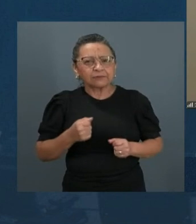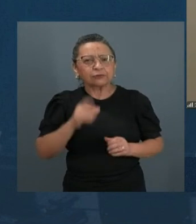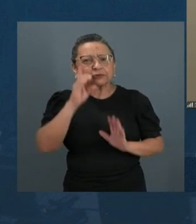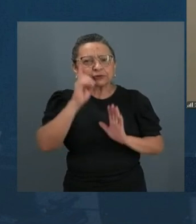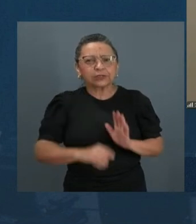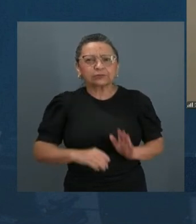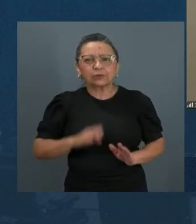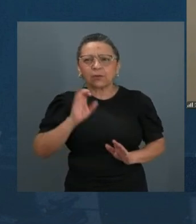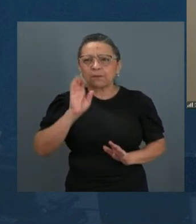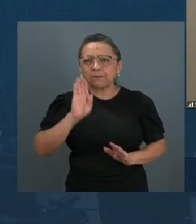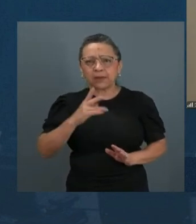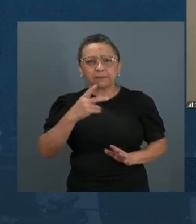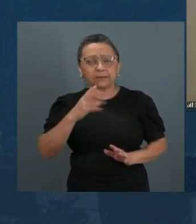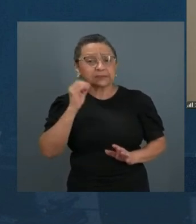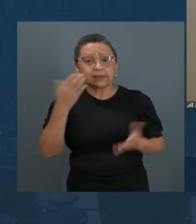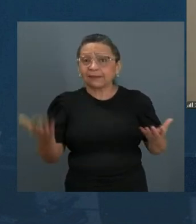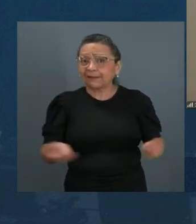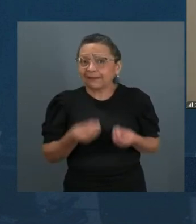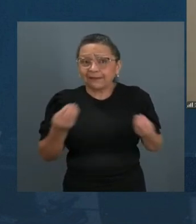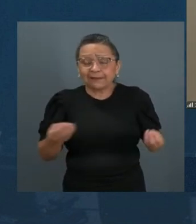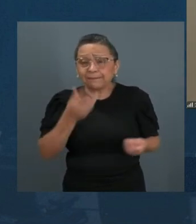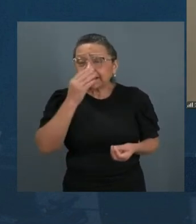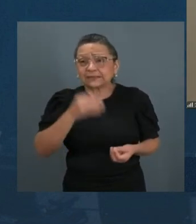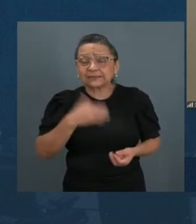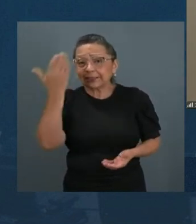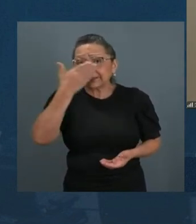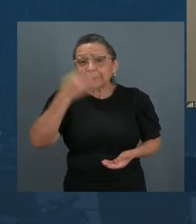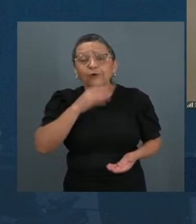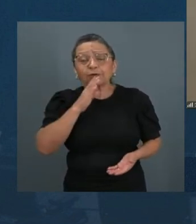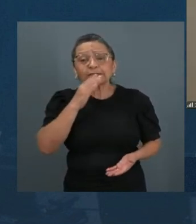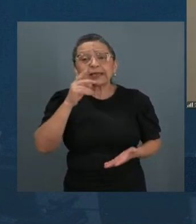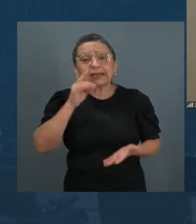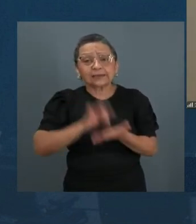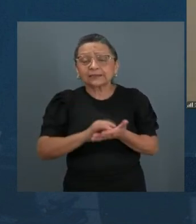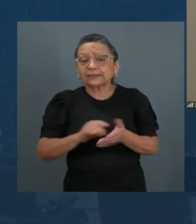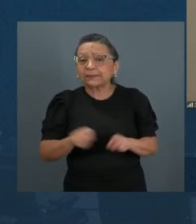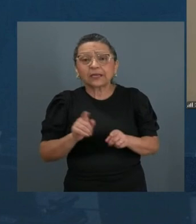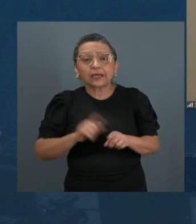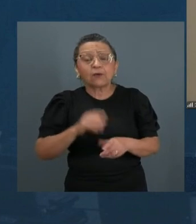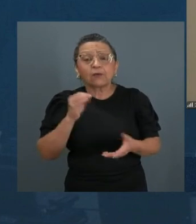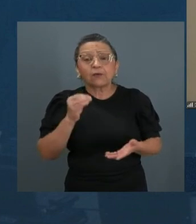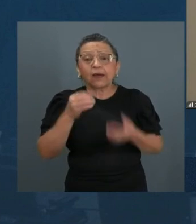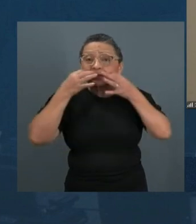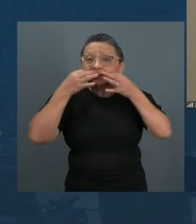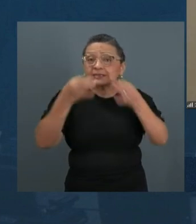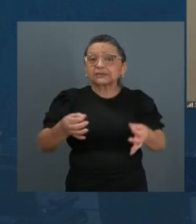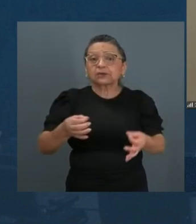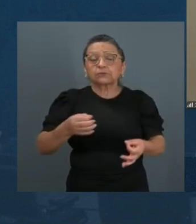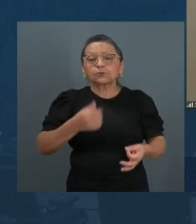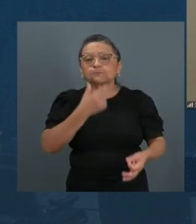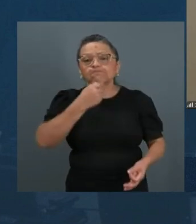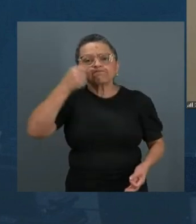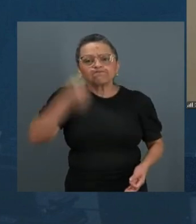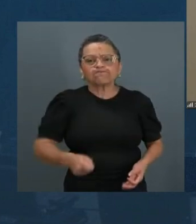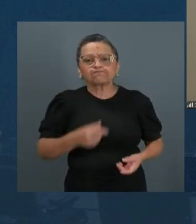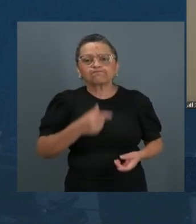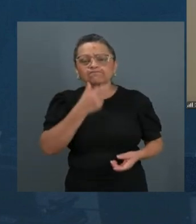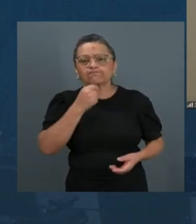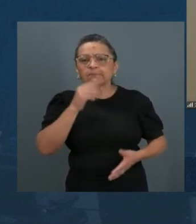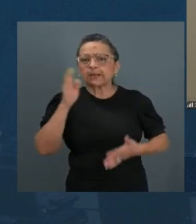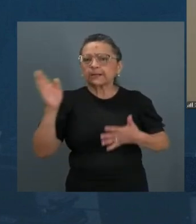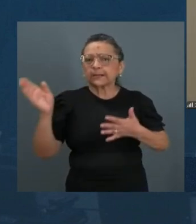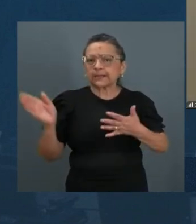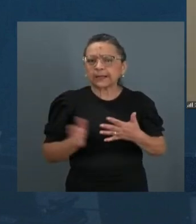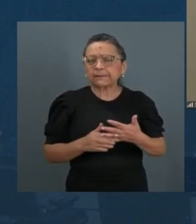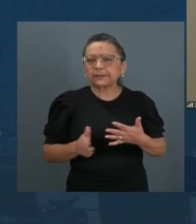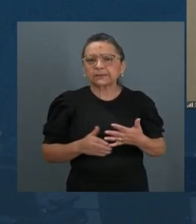BPC é se descolar totalmente da realidade e não se atentar para o machismo, para o